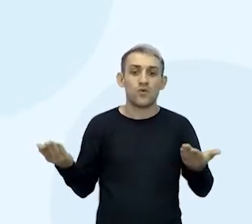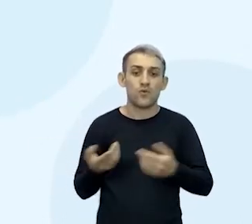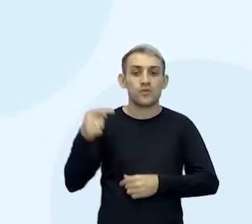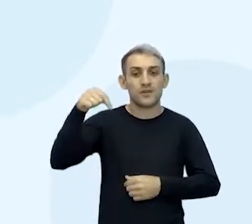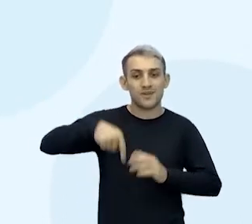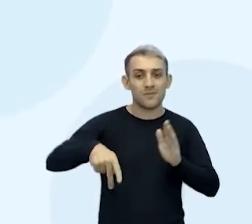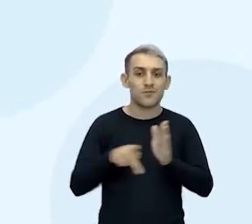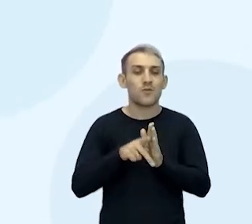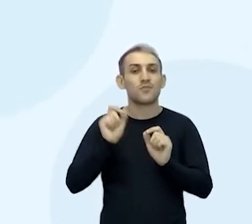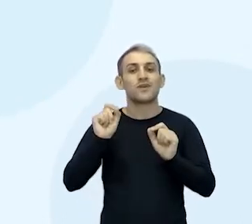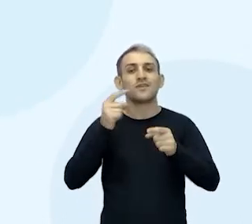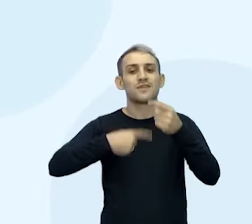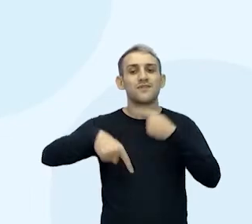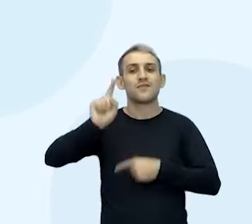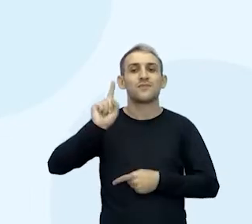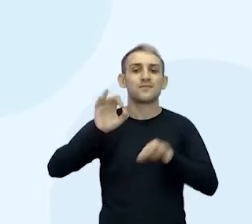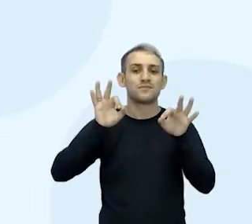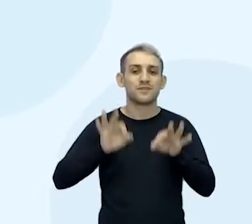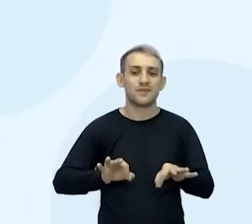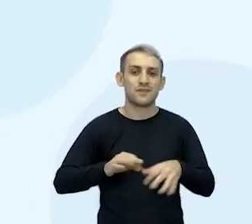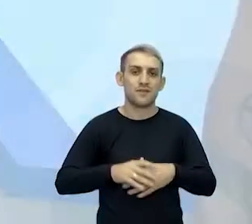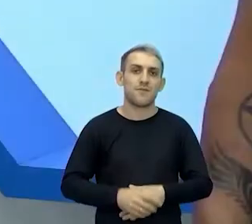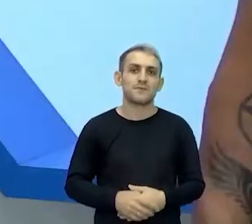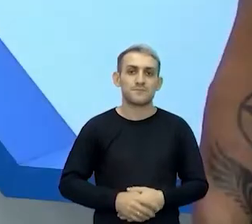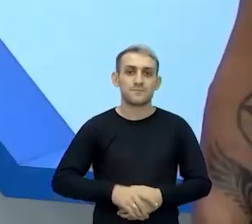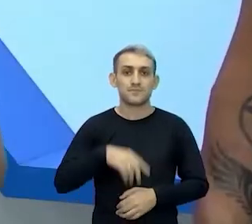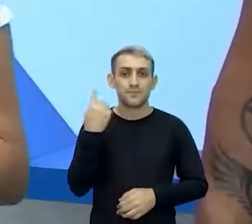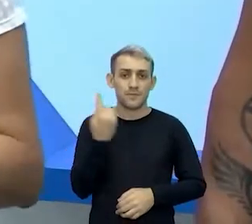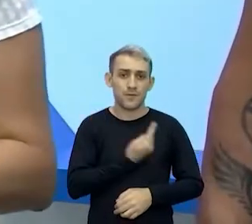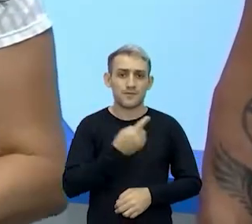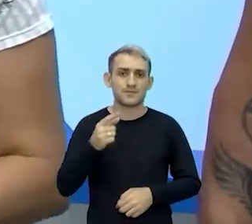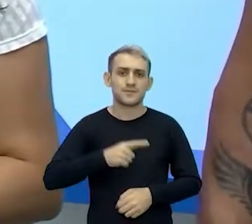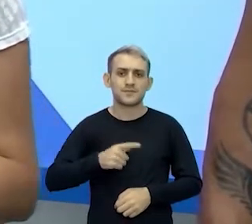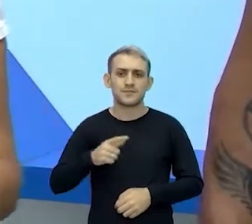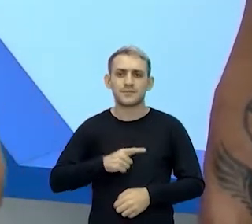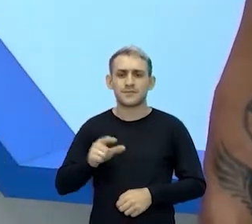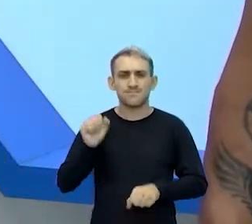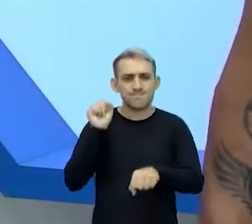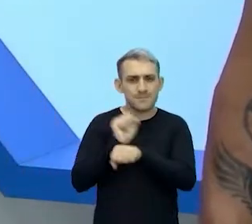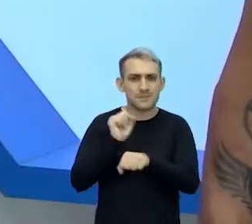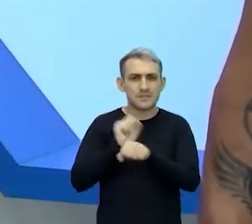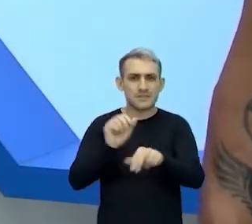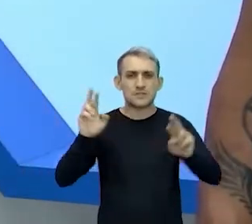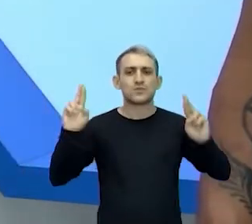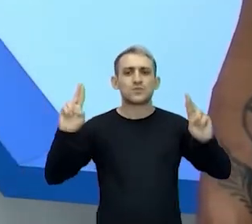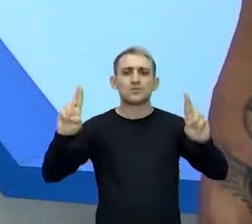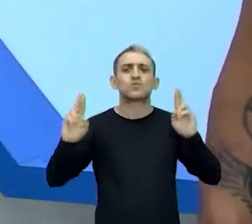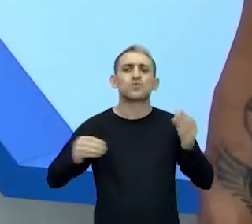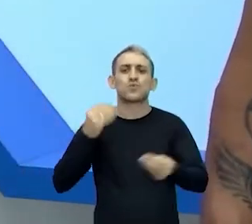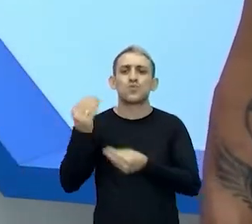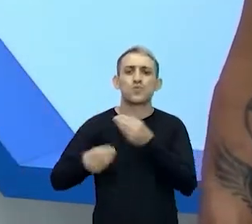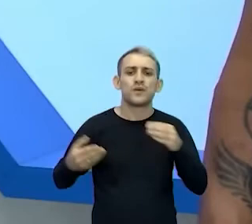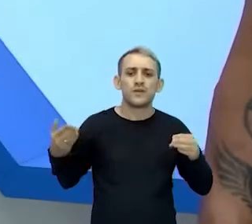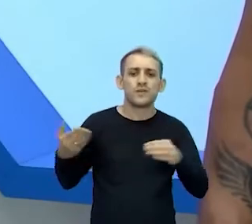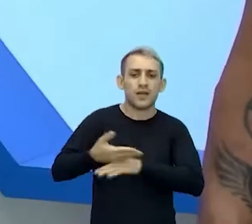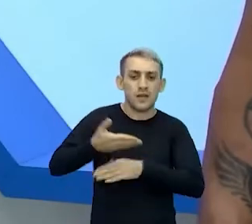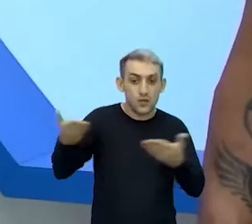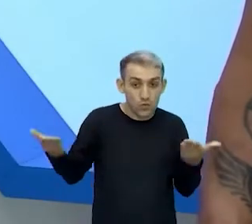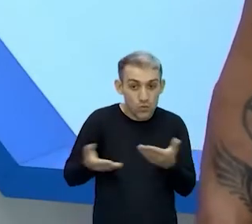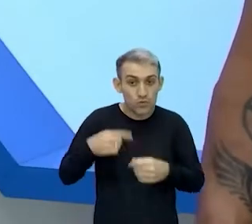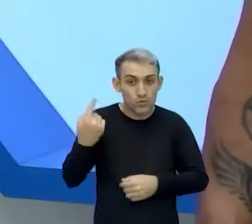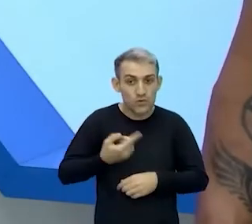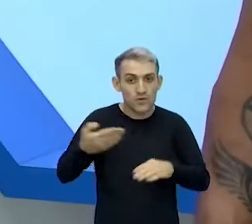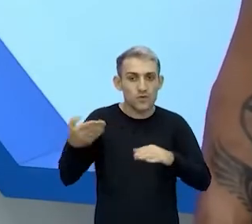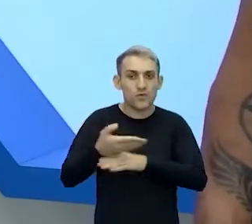no desenvolvimento, galerinha. Então, a gente estava aí na expectativa, né, de como entrar nessa. E hoje entramos. Na